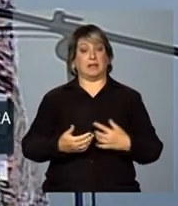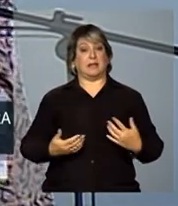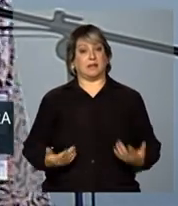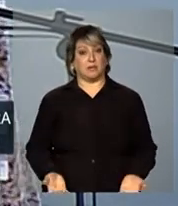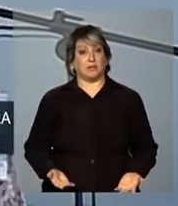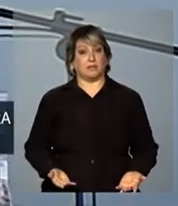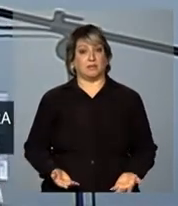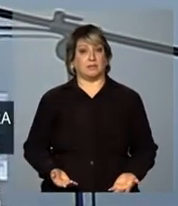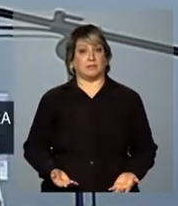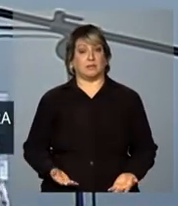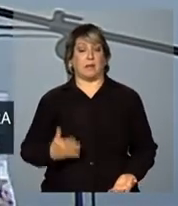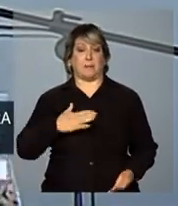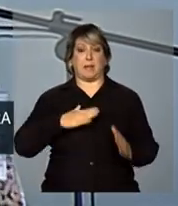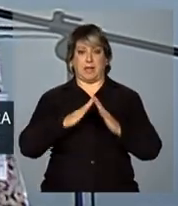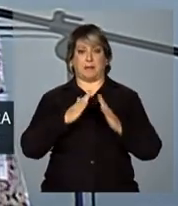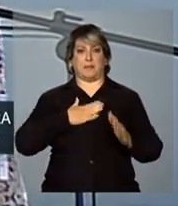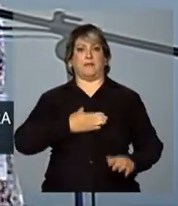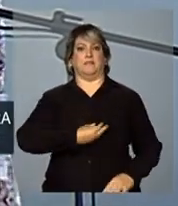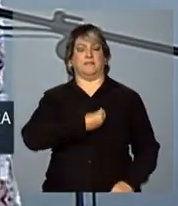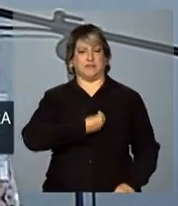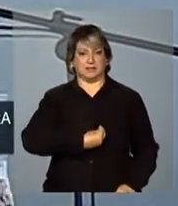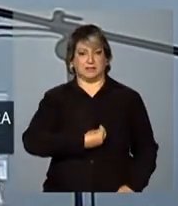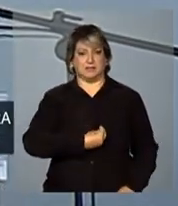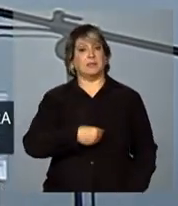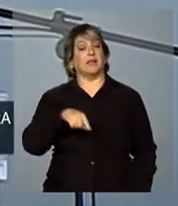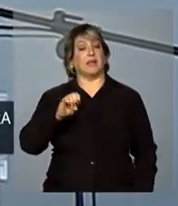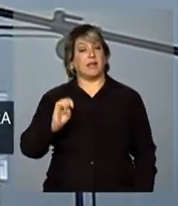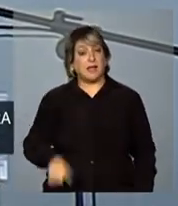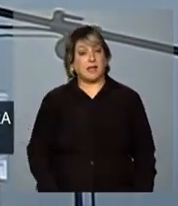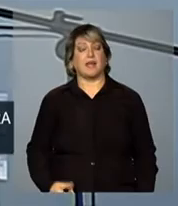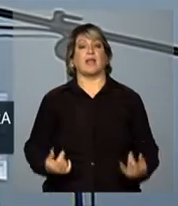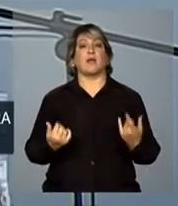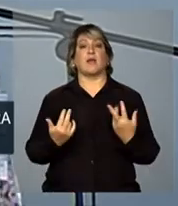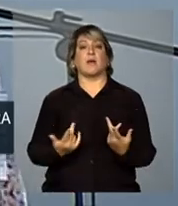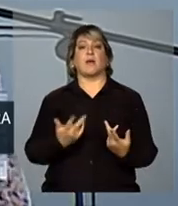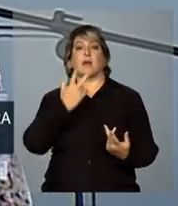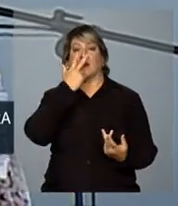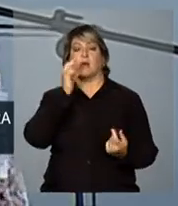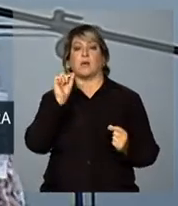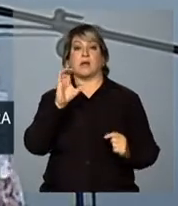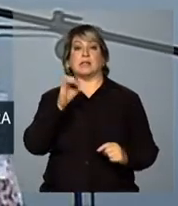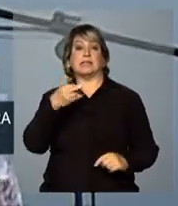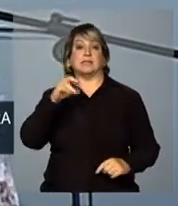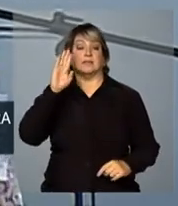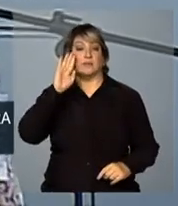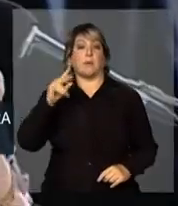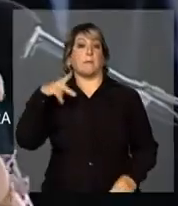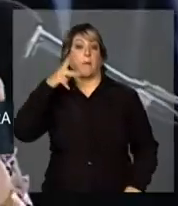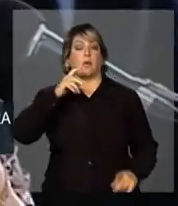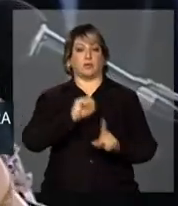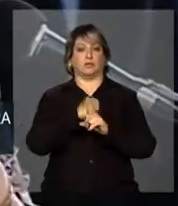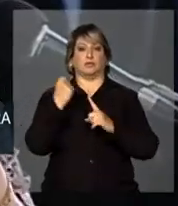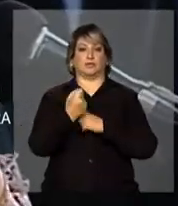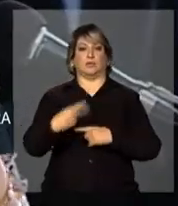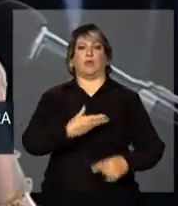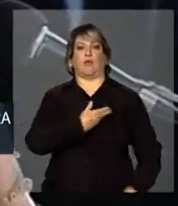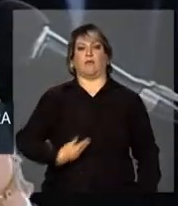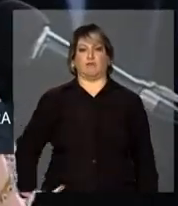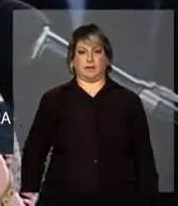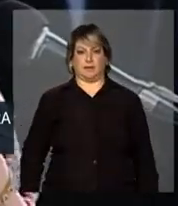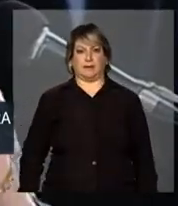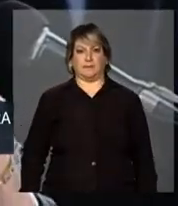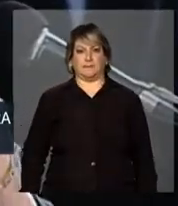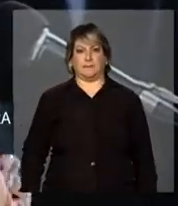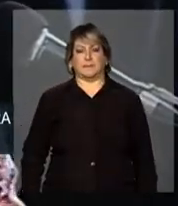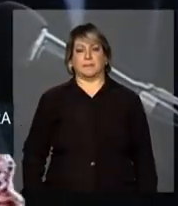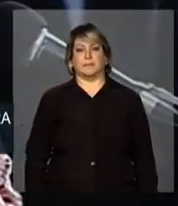Então, o Minha Casa Minha Vida é como se fosse o centro da política social do governo.